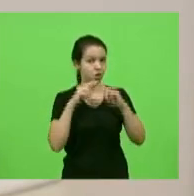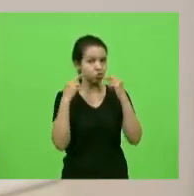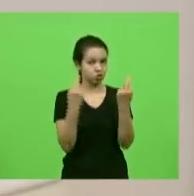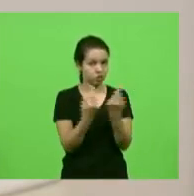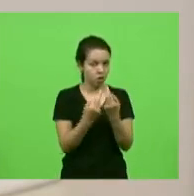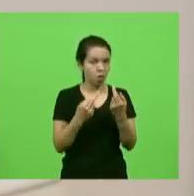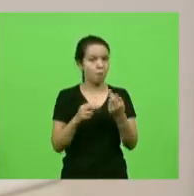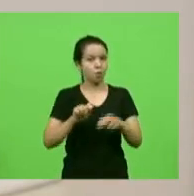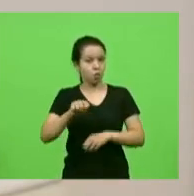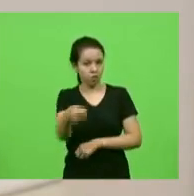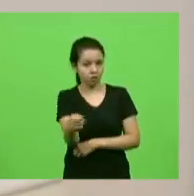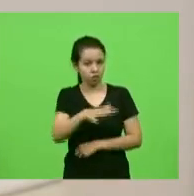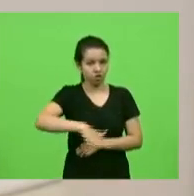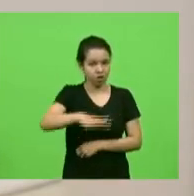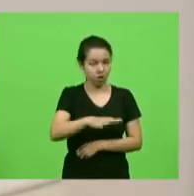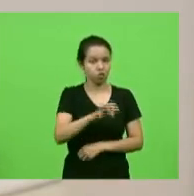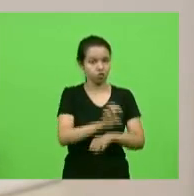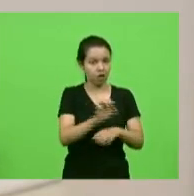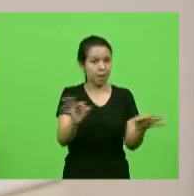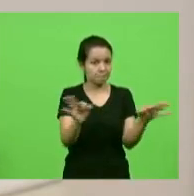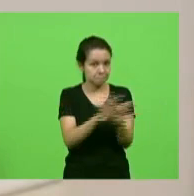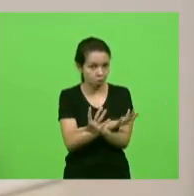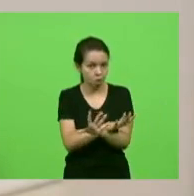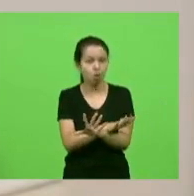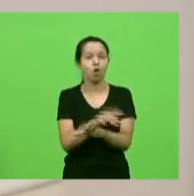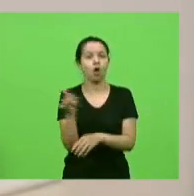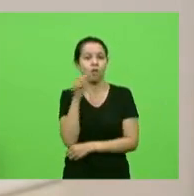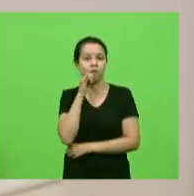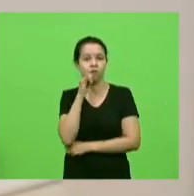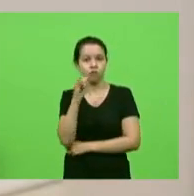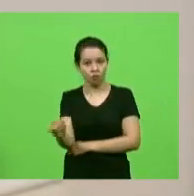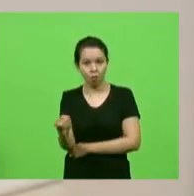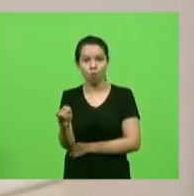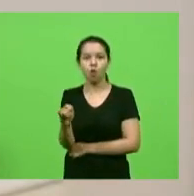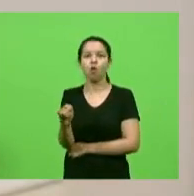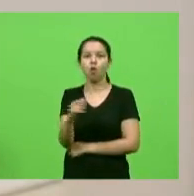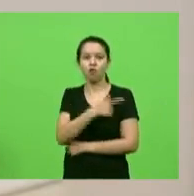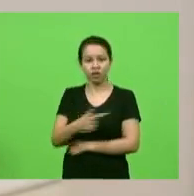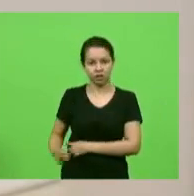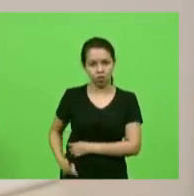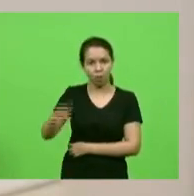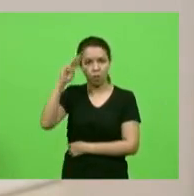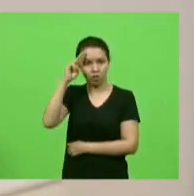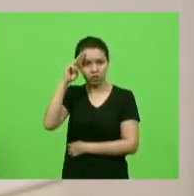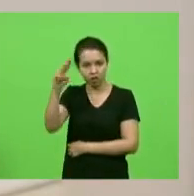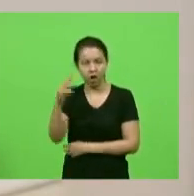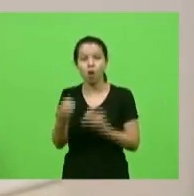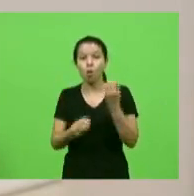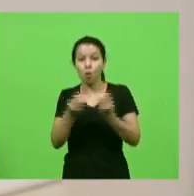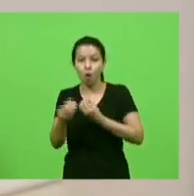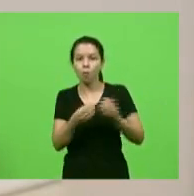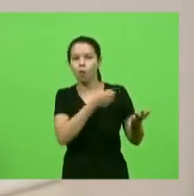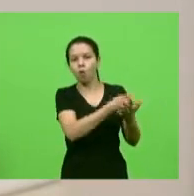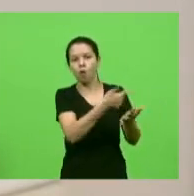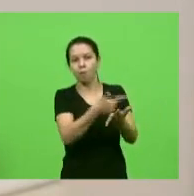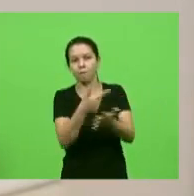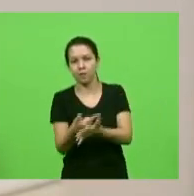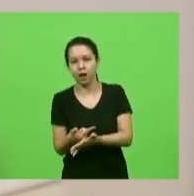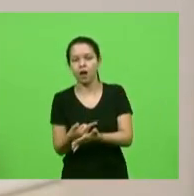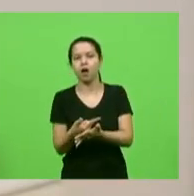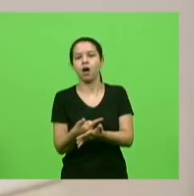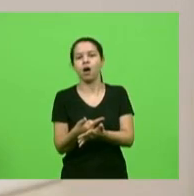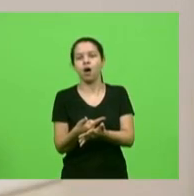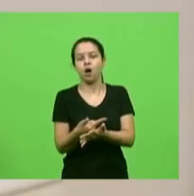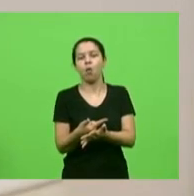Procuradoria-Geral do Estado, comunicou o excelentíssimo senhor governador do Estado acerca da situação envolvendo a compra dos respiradores.